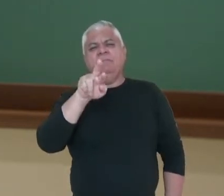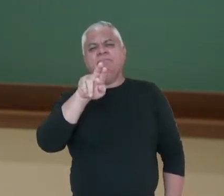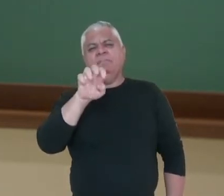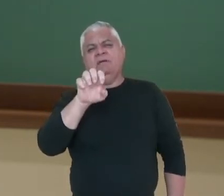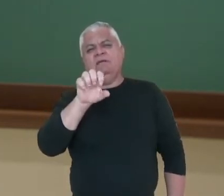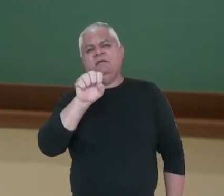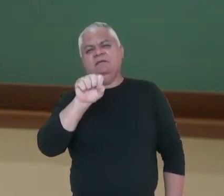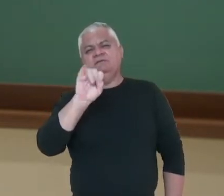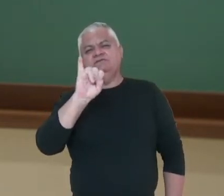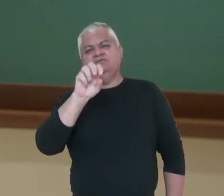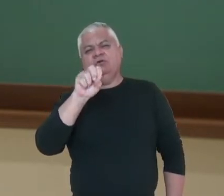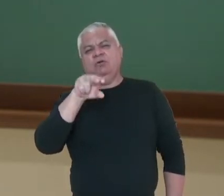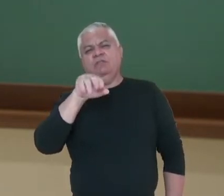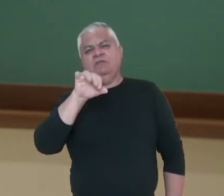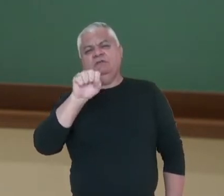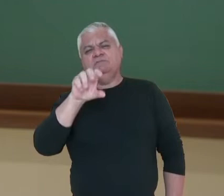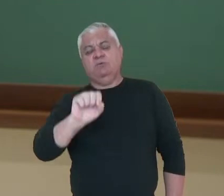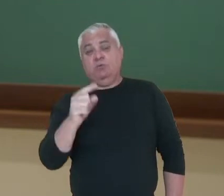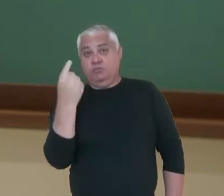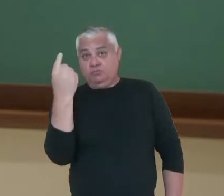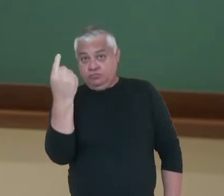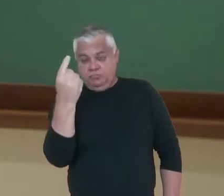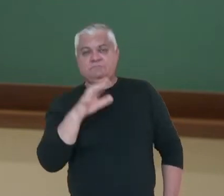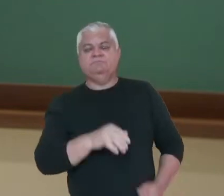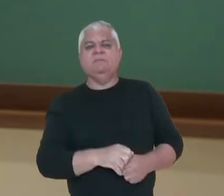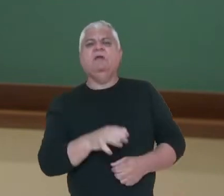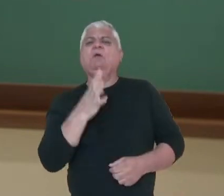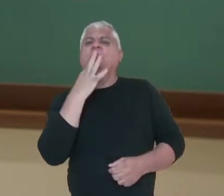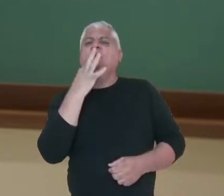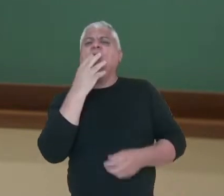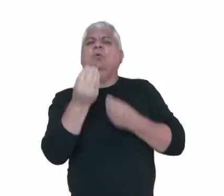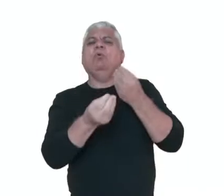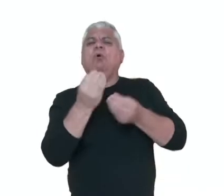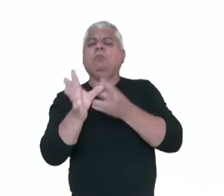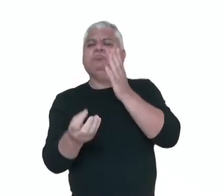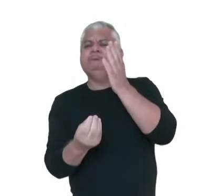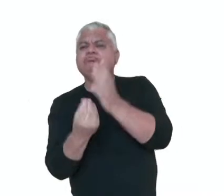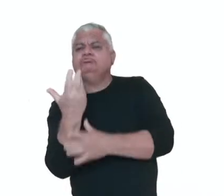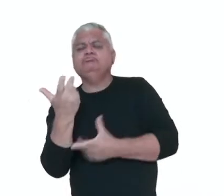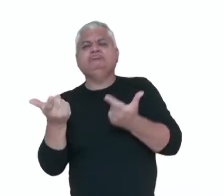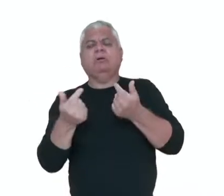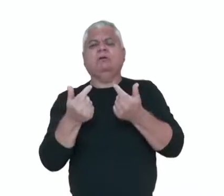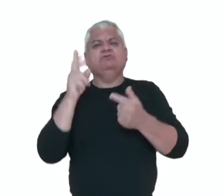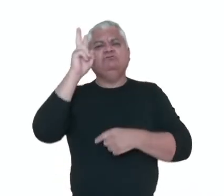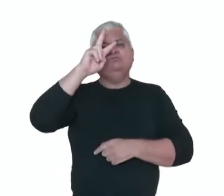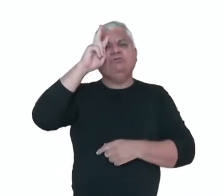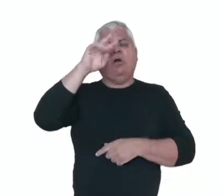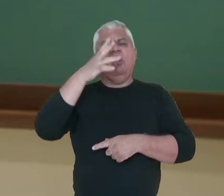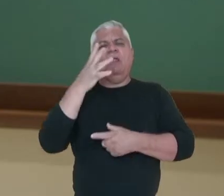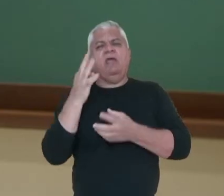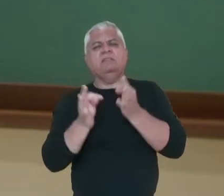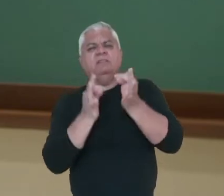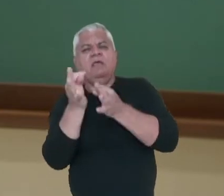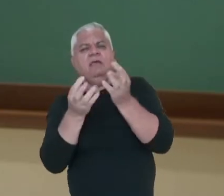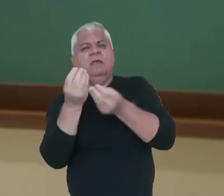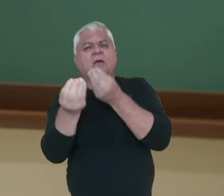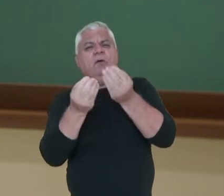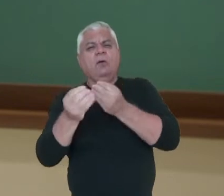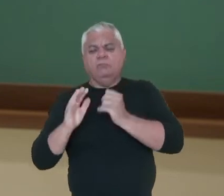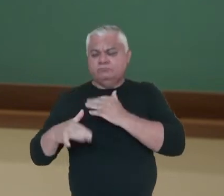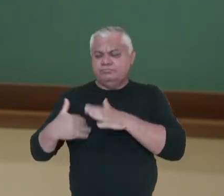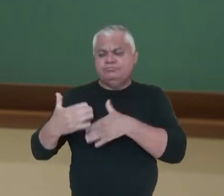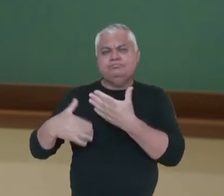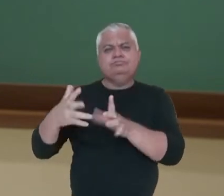1. Vamos conhecer um pouco do movimento impressionista, sua história e a sua técnica de representação. A gente vai entender como a